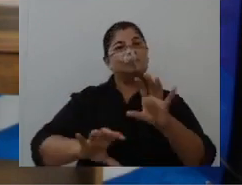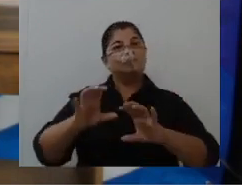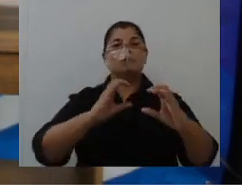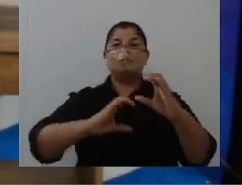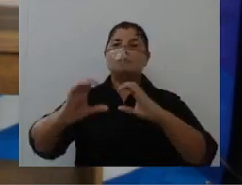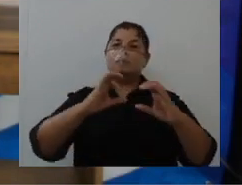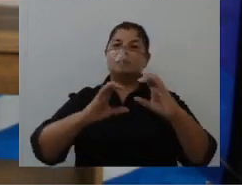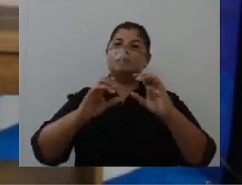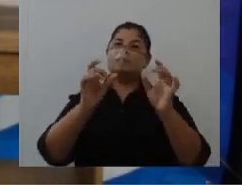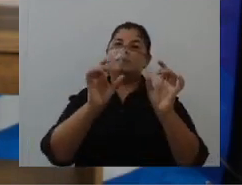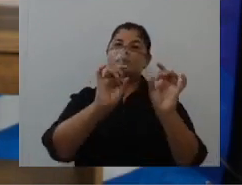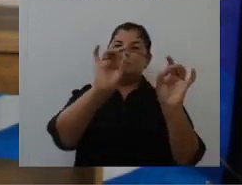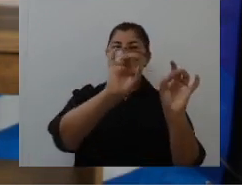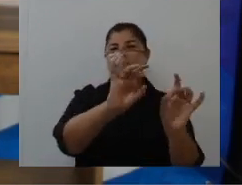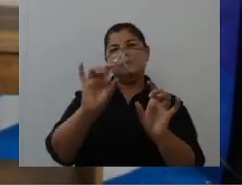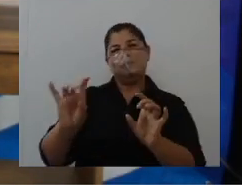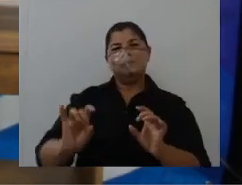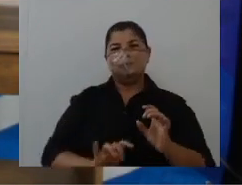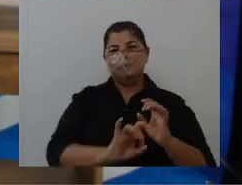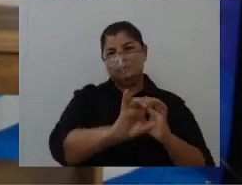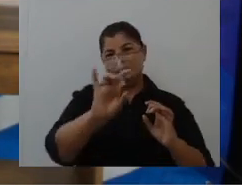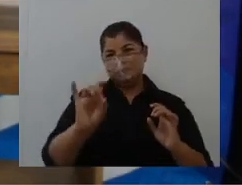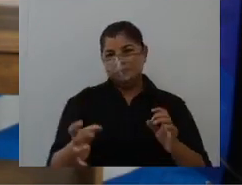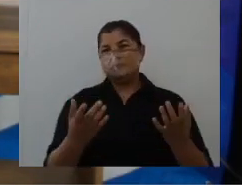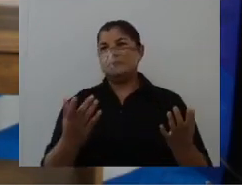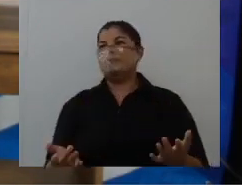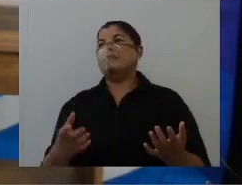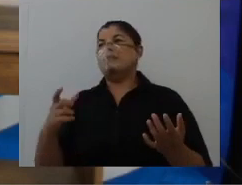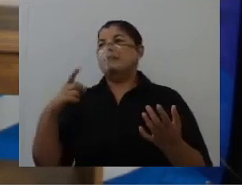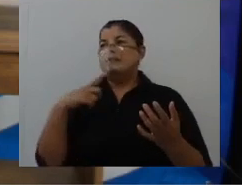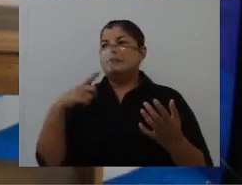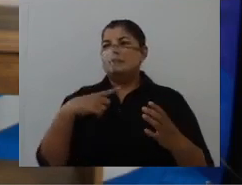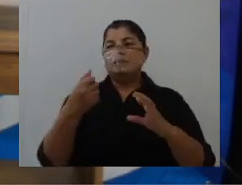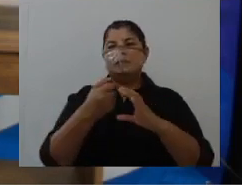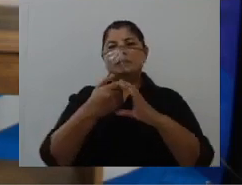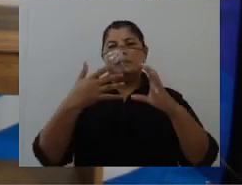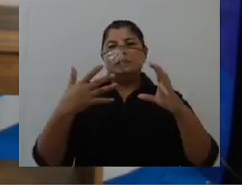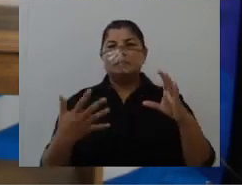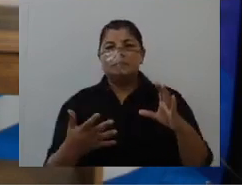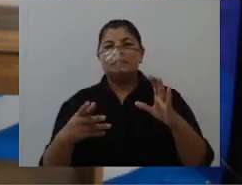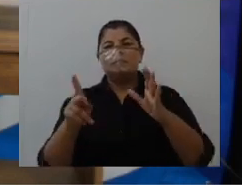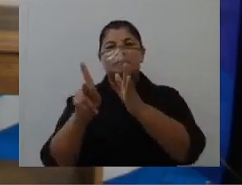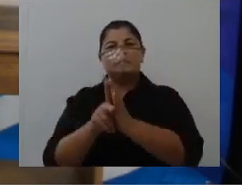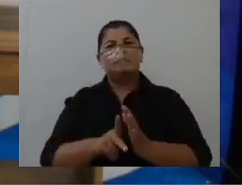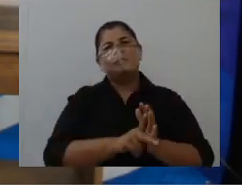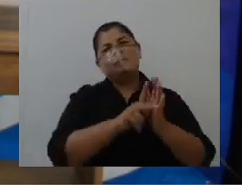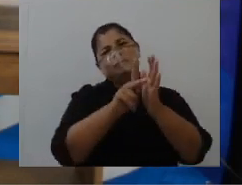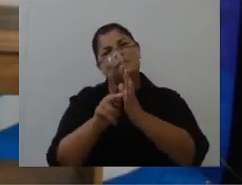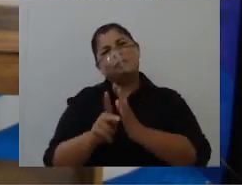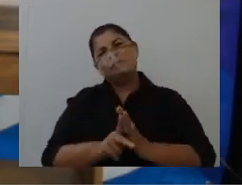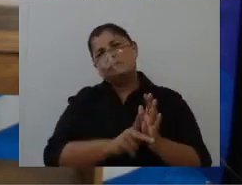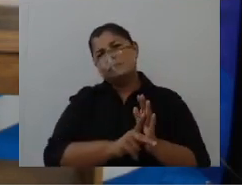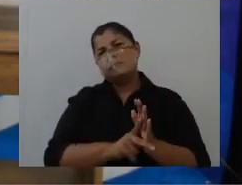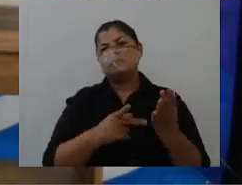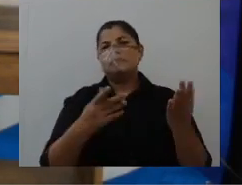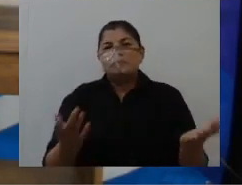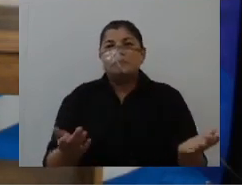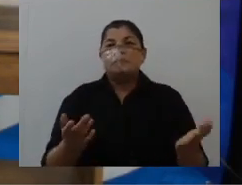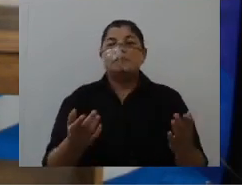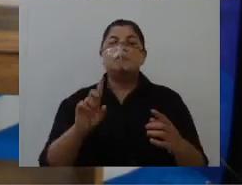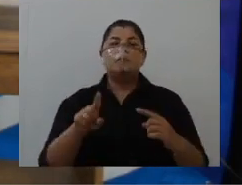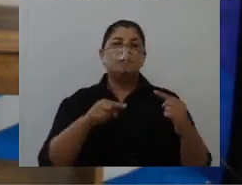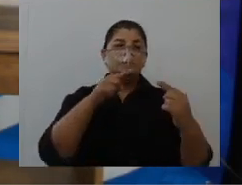lá, padrões sociocomunicativos, característicos definidos por sua composição, seus objetivos enunciativos e estilo. Né? Por exemplo, o objetivo